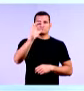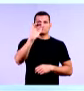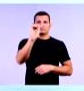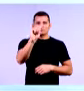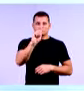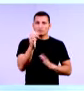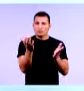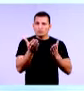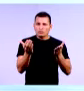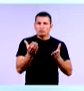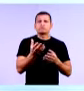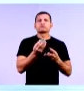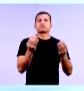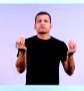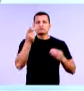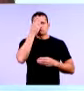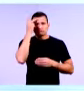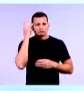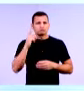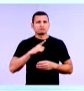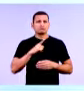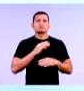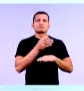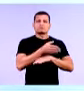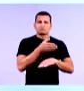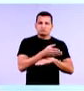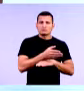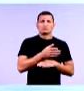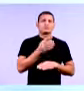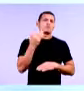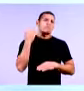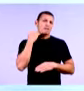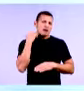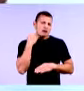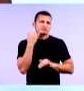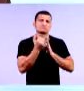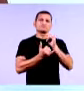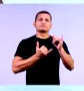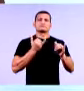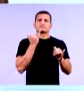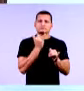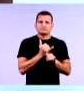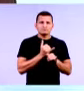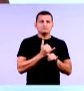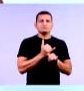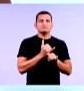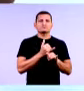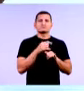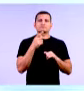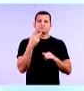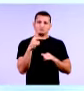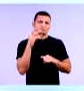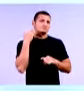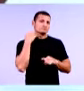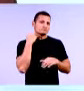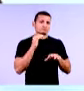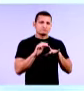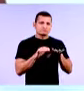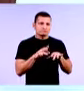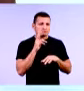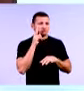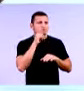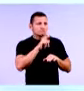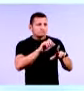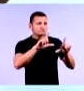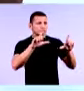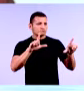gente acessa sua conta no banco através da internet. Então você acessa, vai lá no seu banco, né? Vê o seu